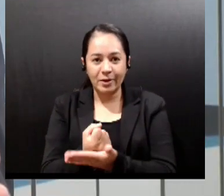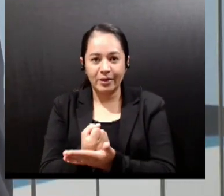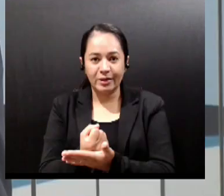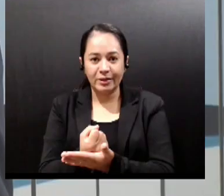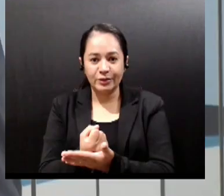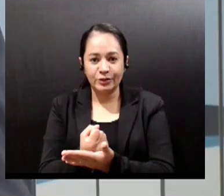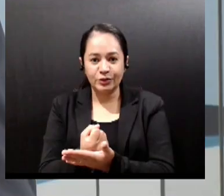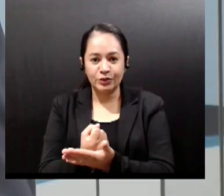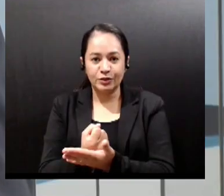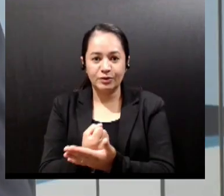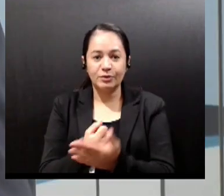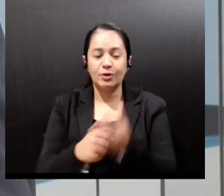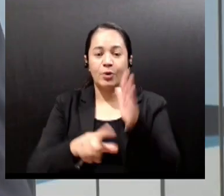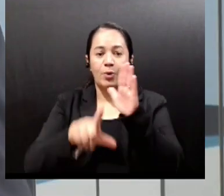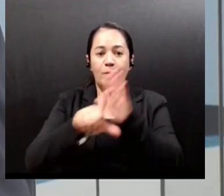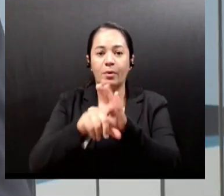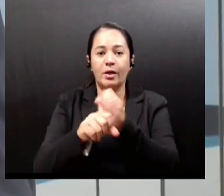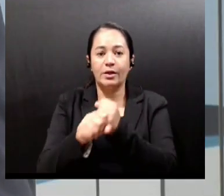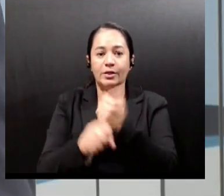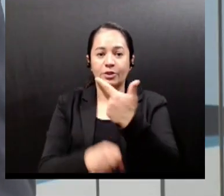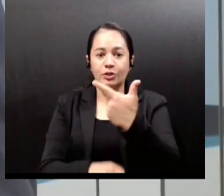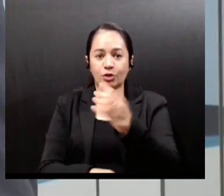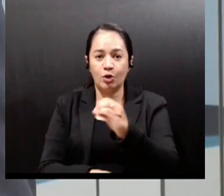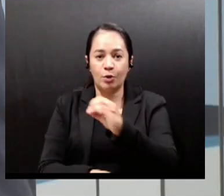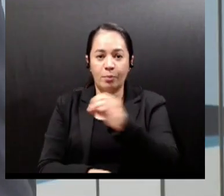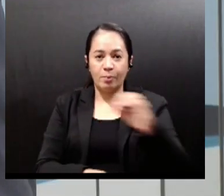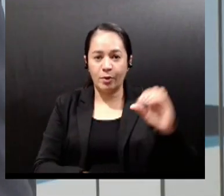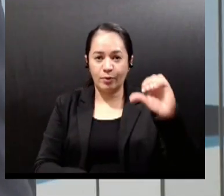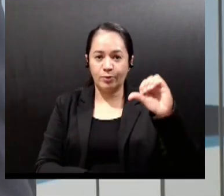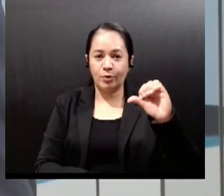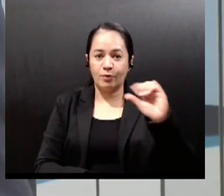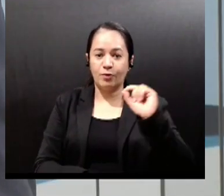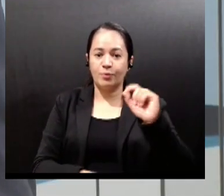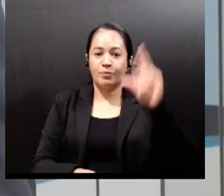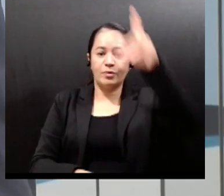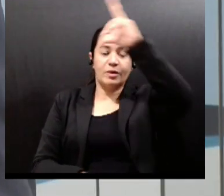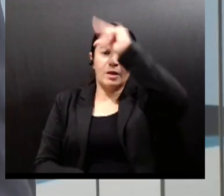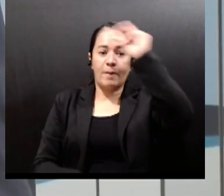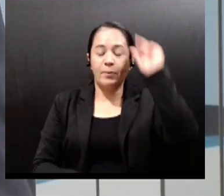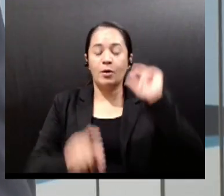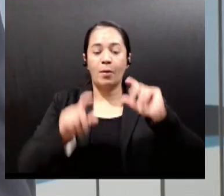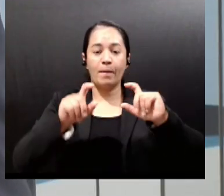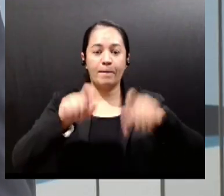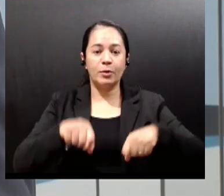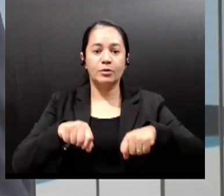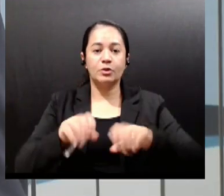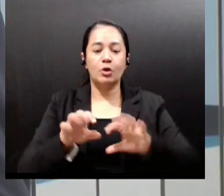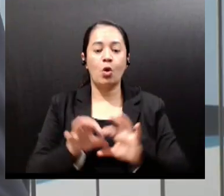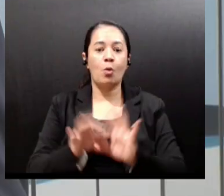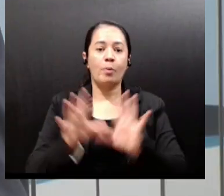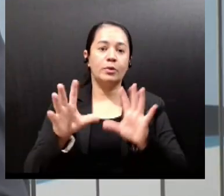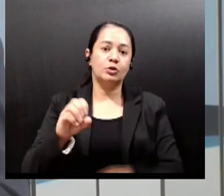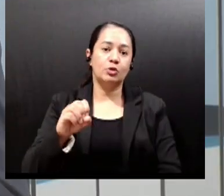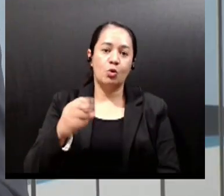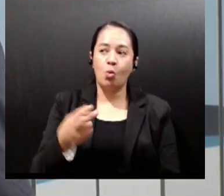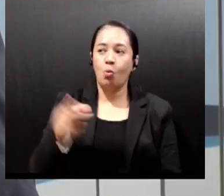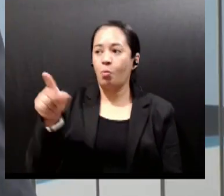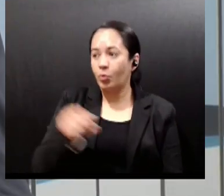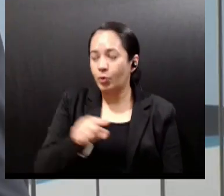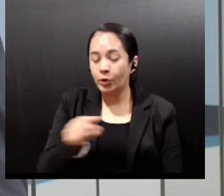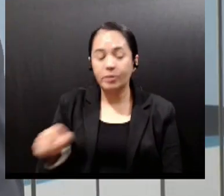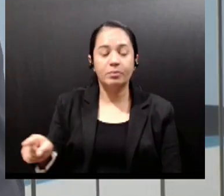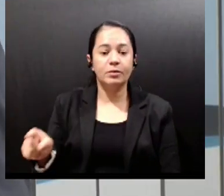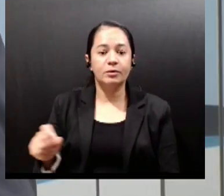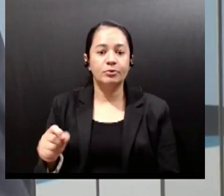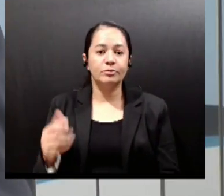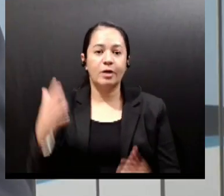2009 que a prefeitura ela tem essa possibilidade de permitir ou não. É aquela famosa placa